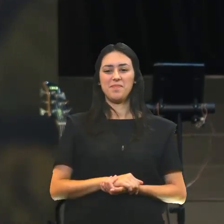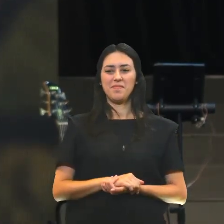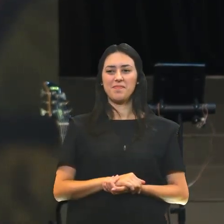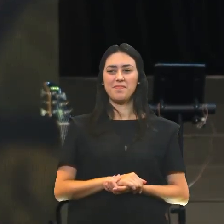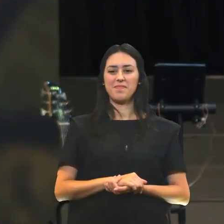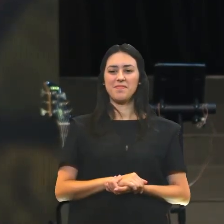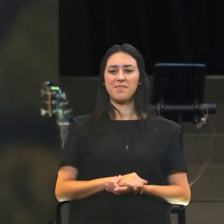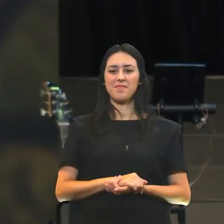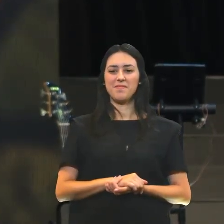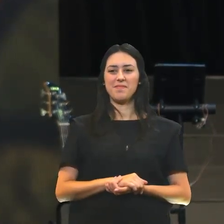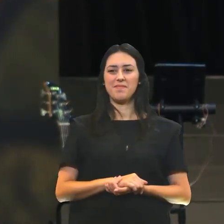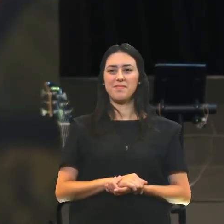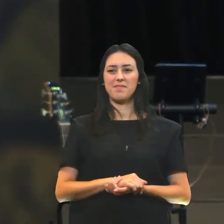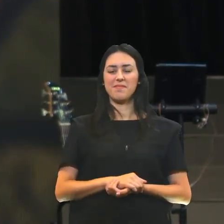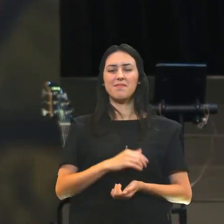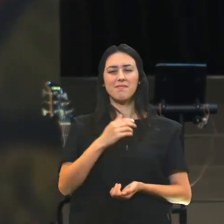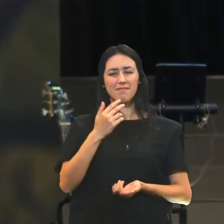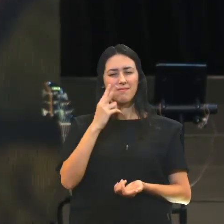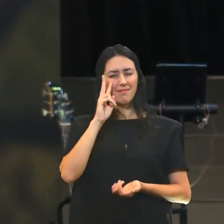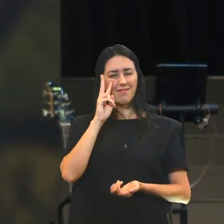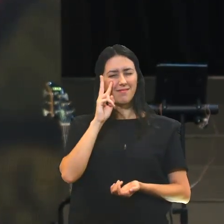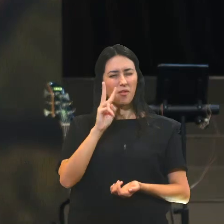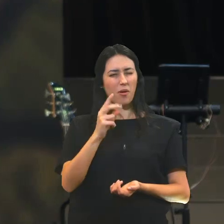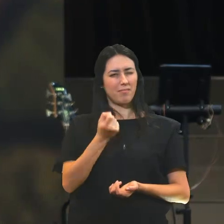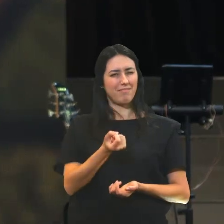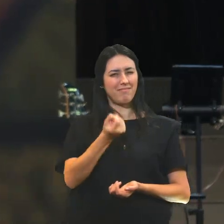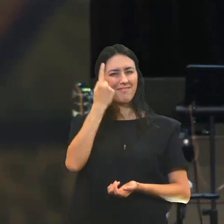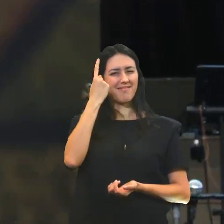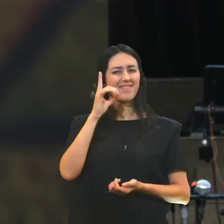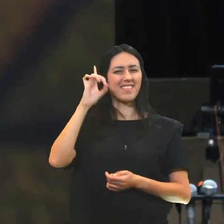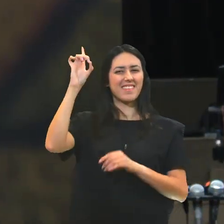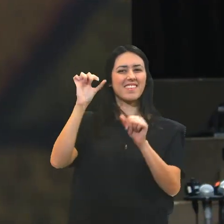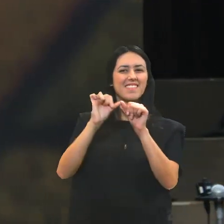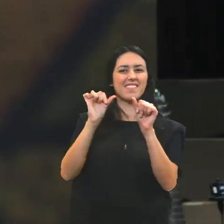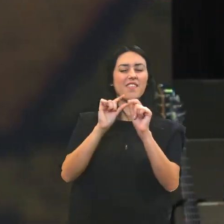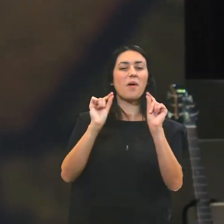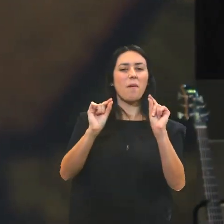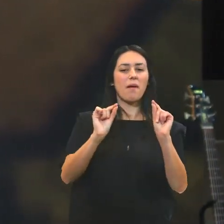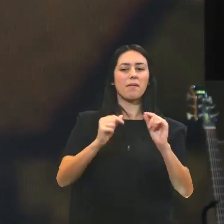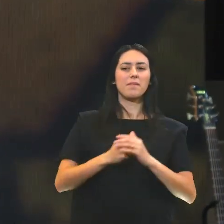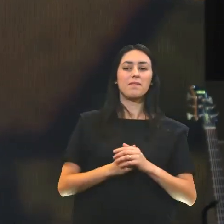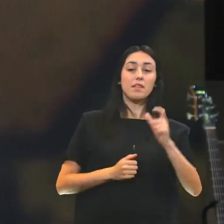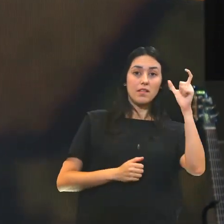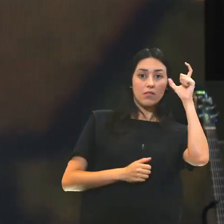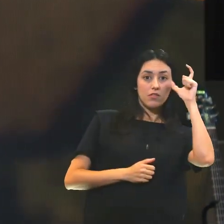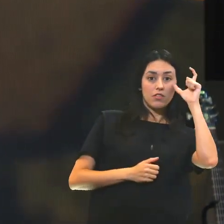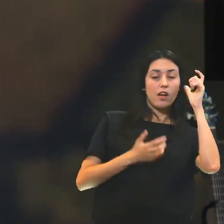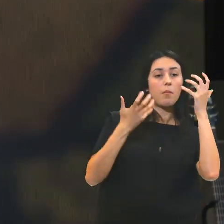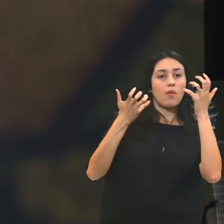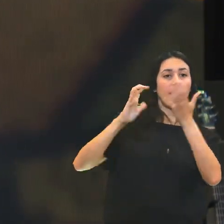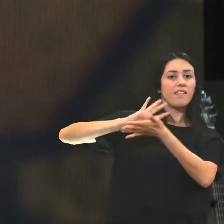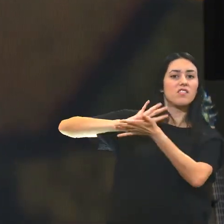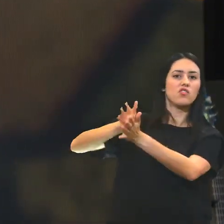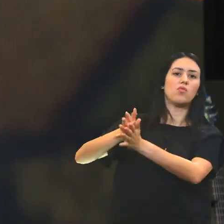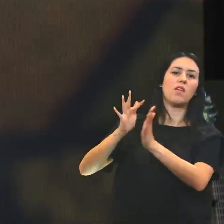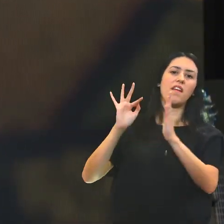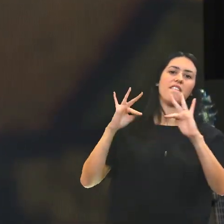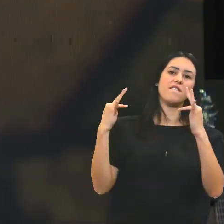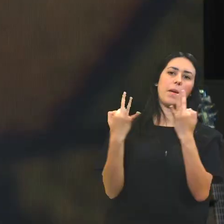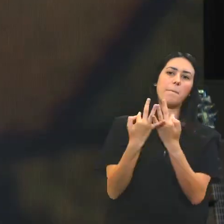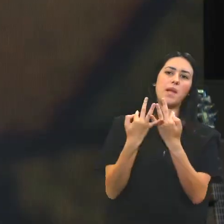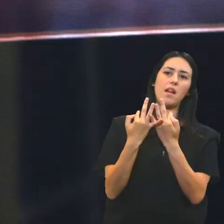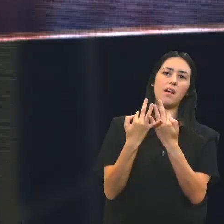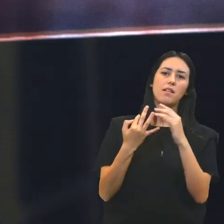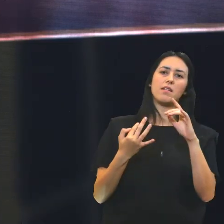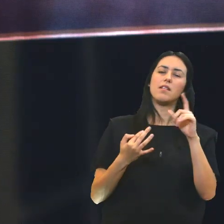bastasse isso, olha que ironia, como Deus age. Satanás queria destruir a família, queria tirar